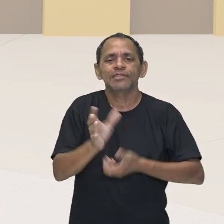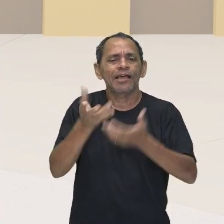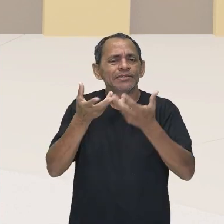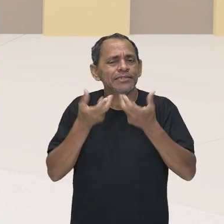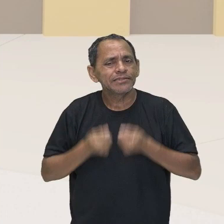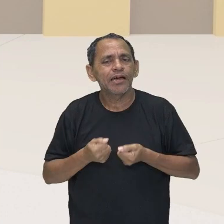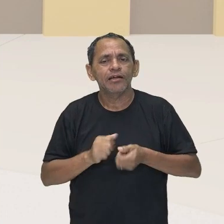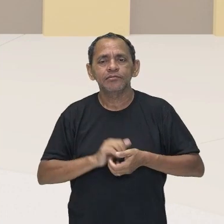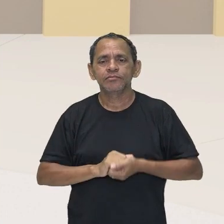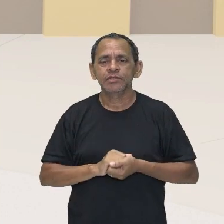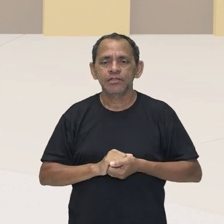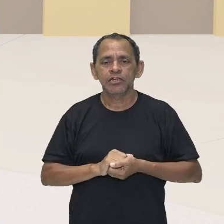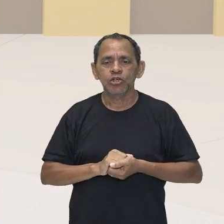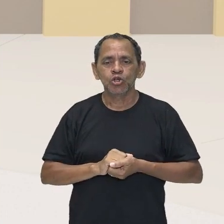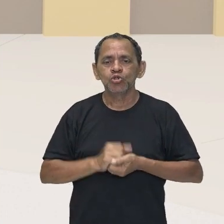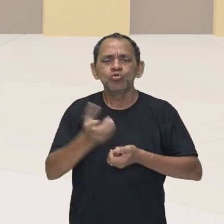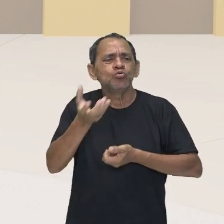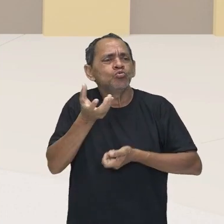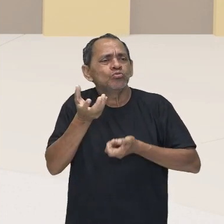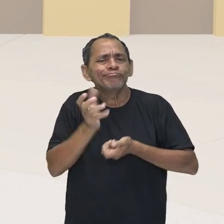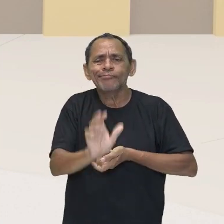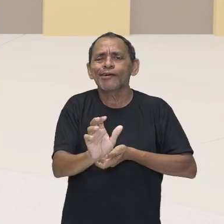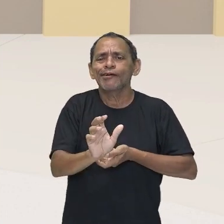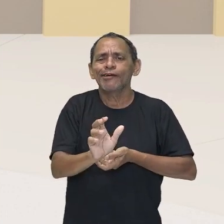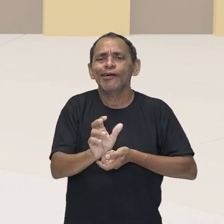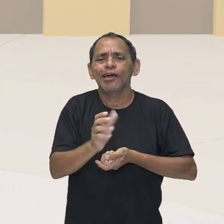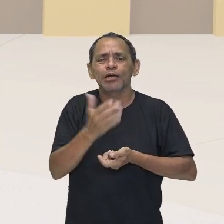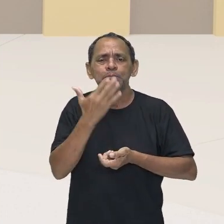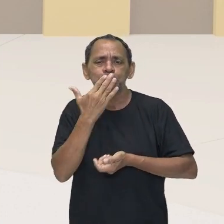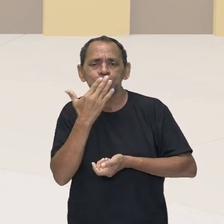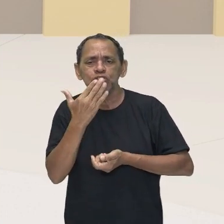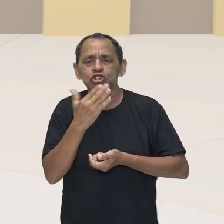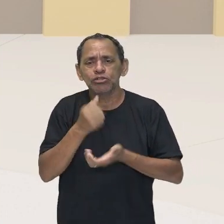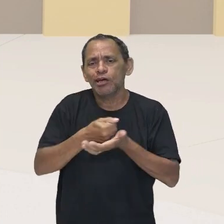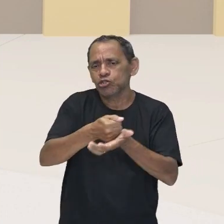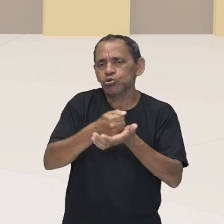é importante e não precisa ter medo. O